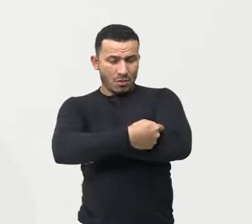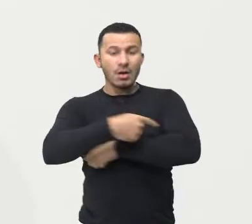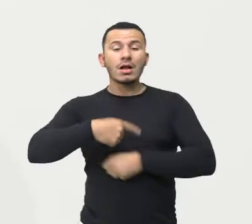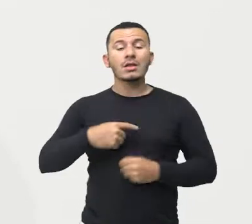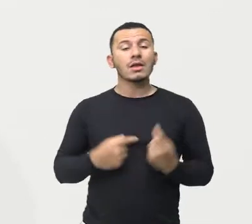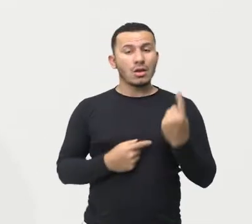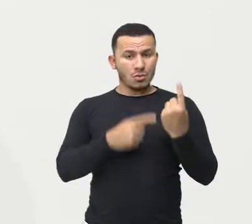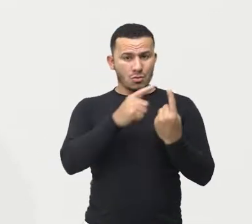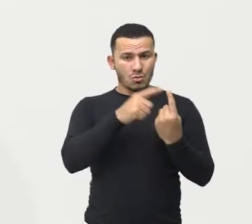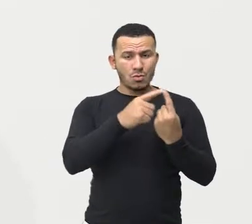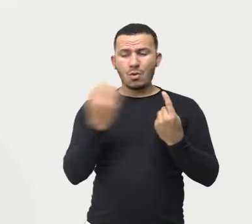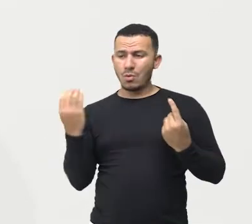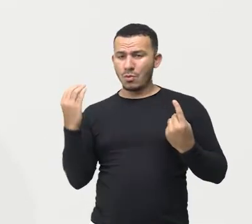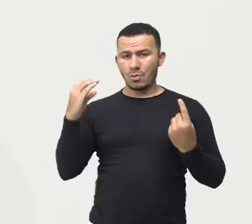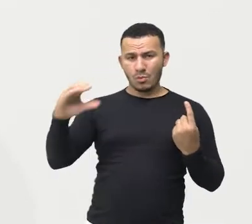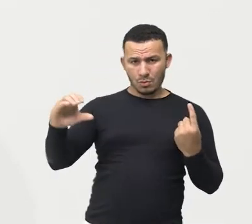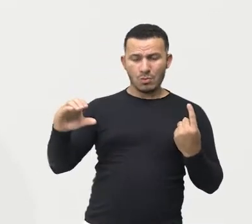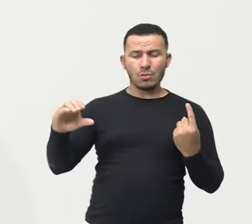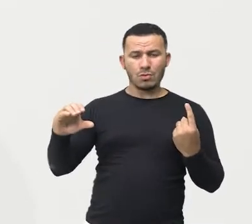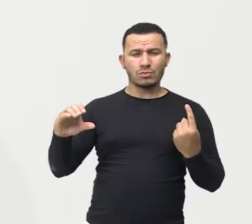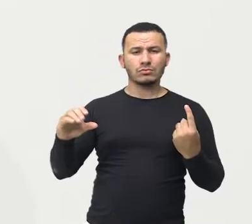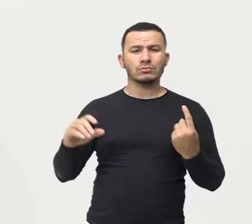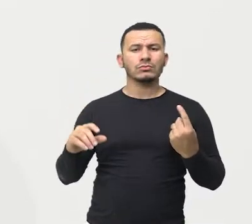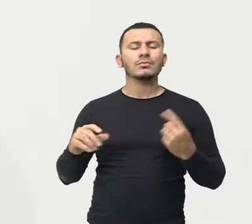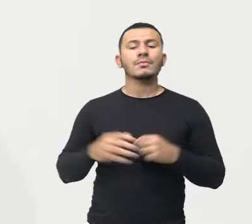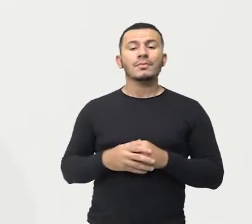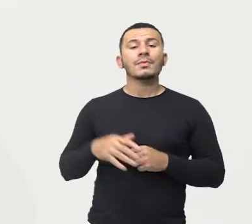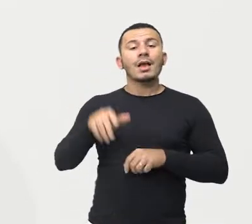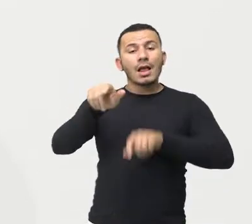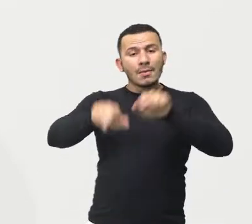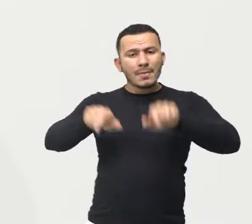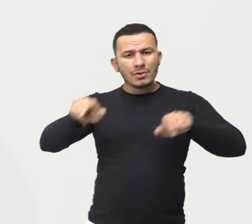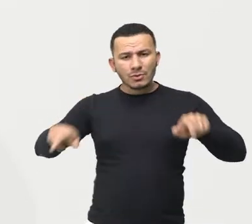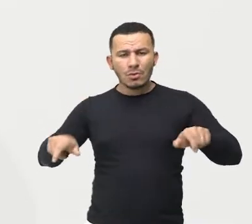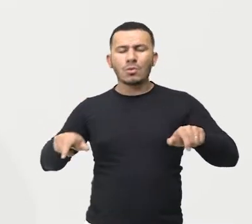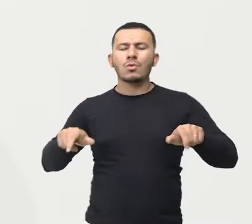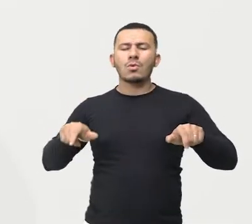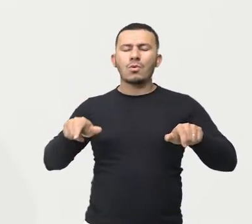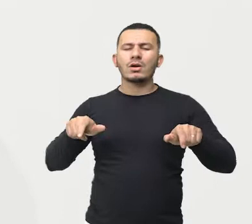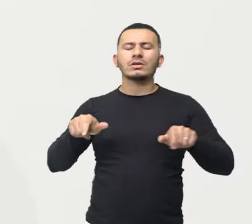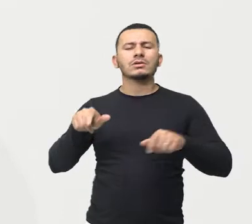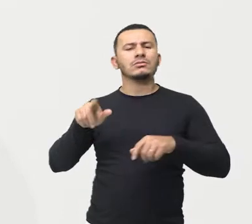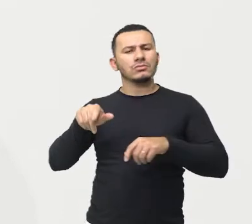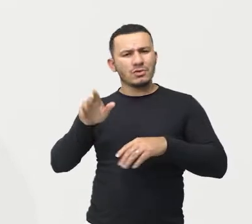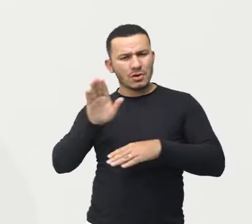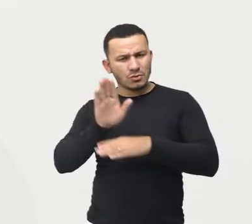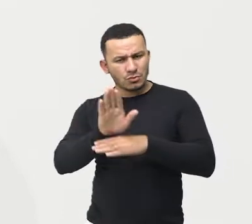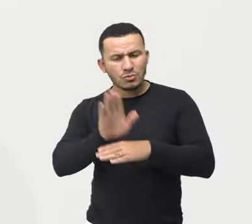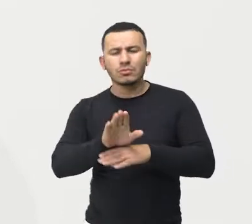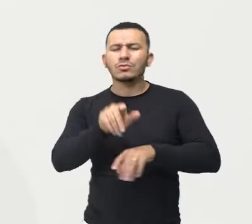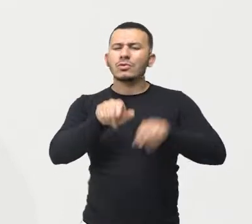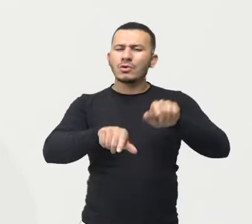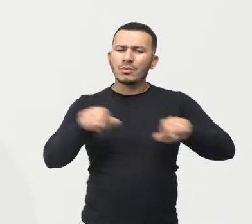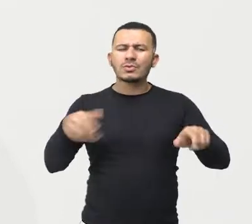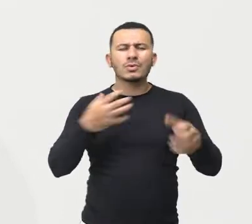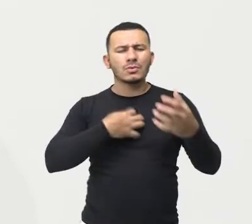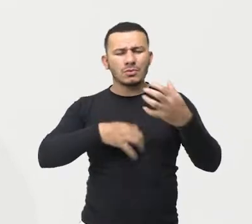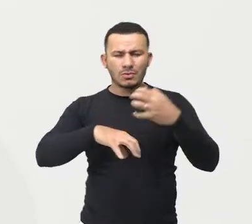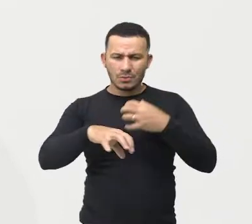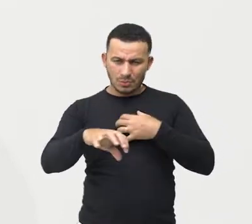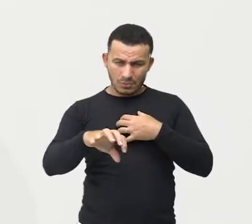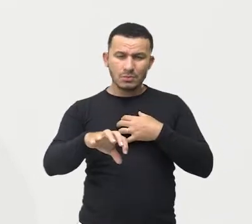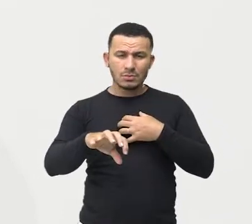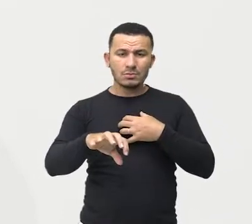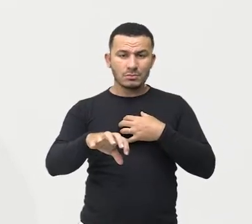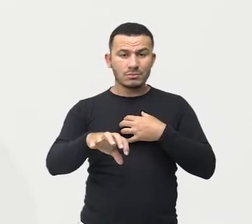na publicação de Nick, afirmando que pessoas que colocam o bem-estar dos outros à frente